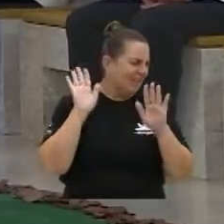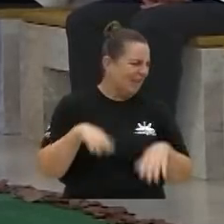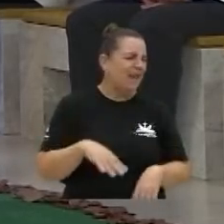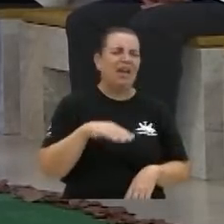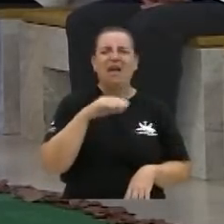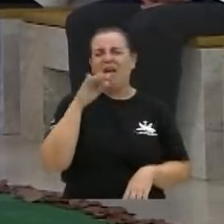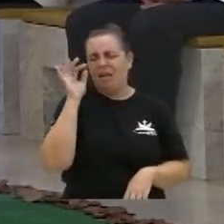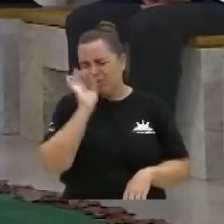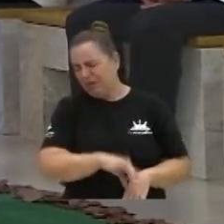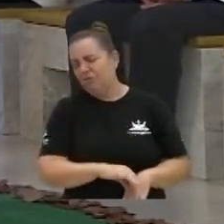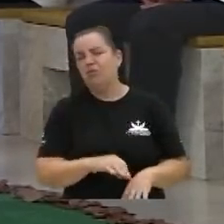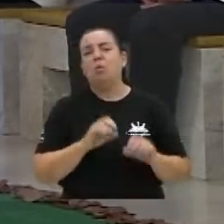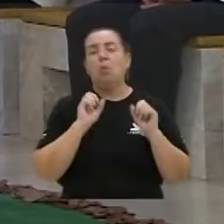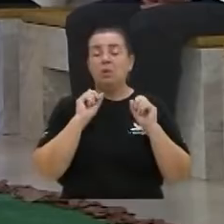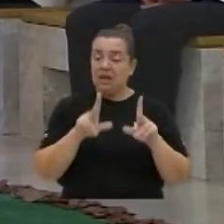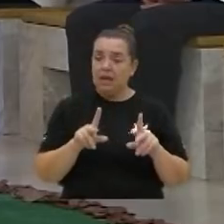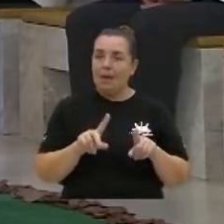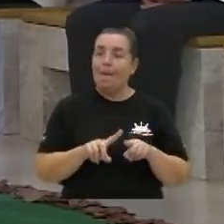péssimos.